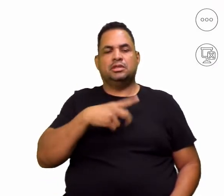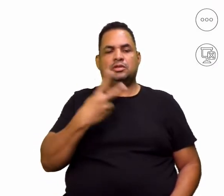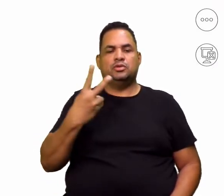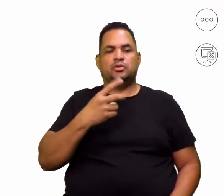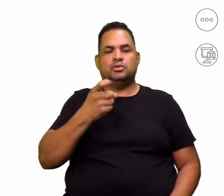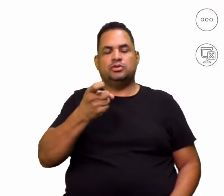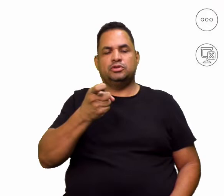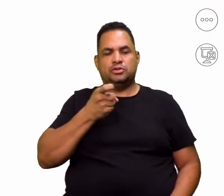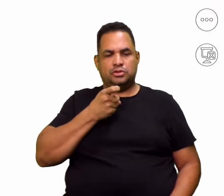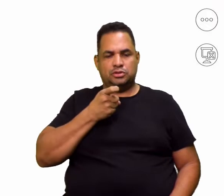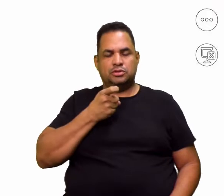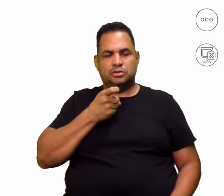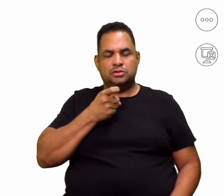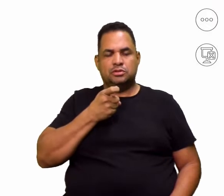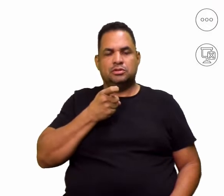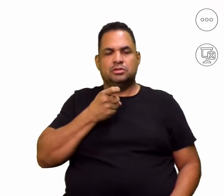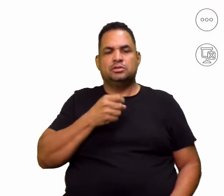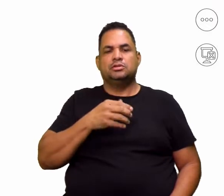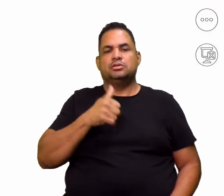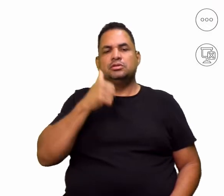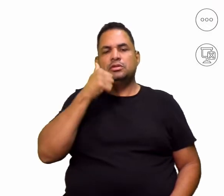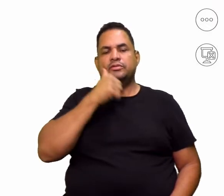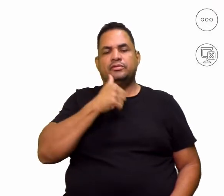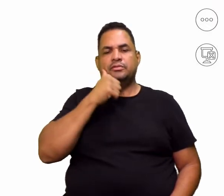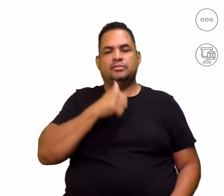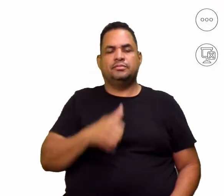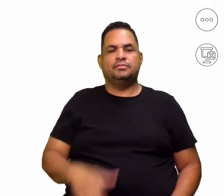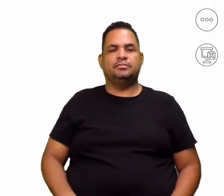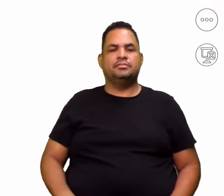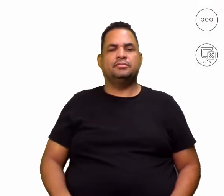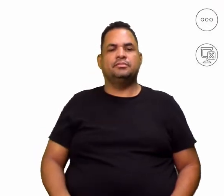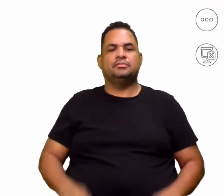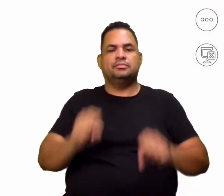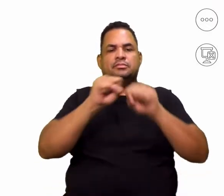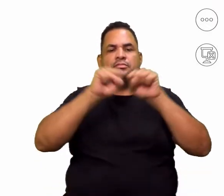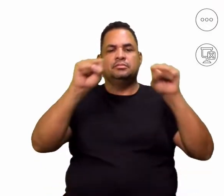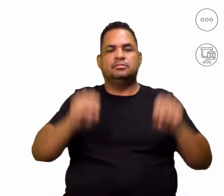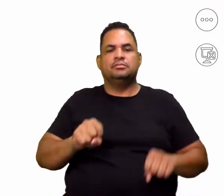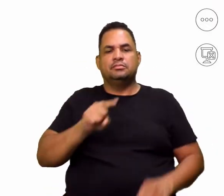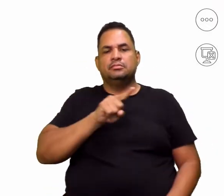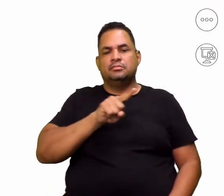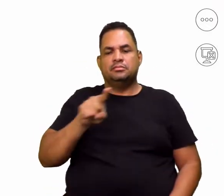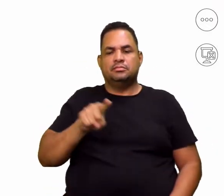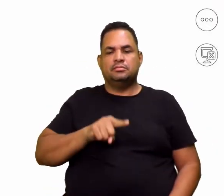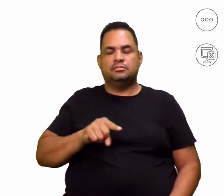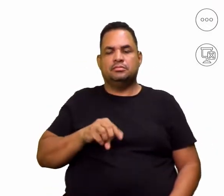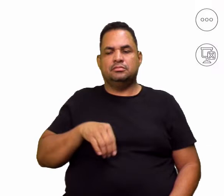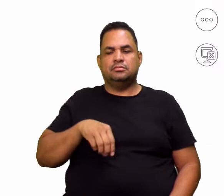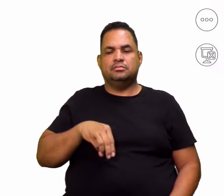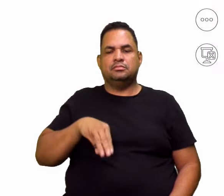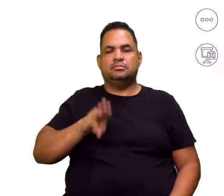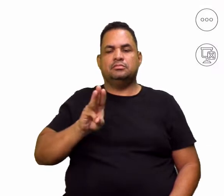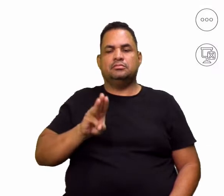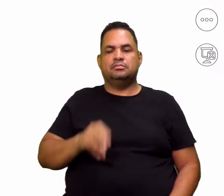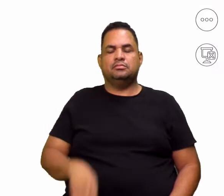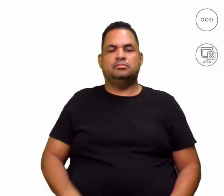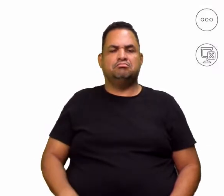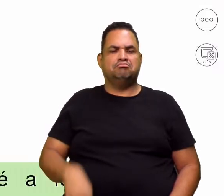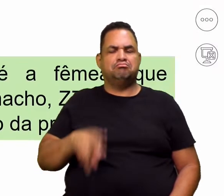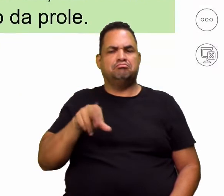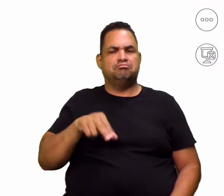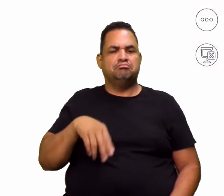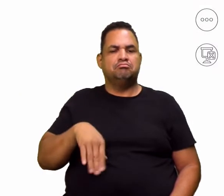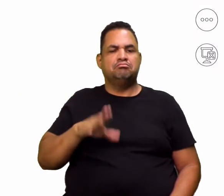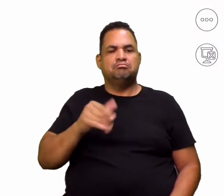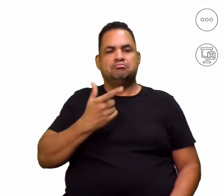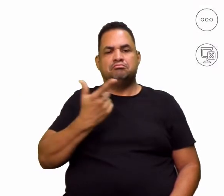Isso acontece aí no grupo dos insetos. E aí nós temos o sistema ZW. Eita, professora, nunca ouvi falar. Pois é, nós